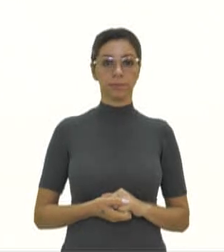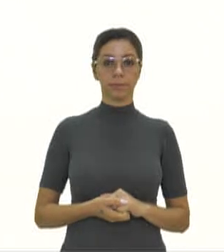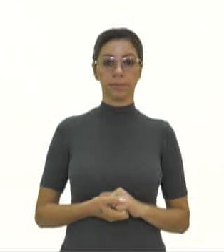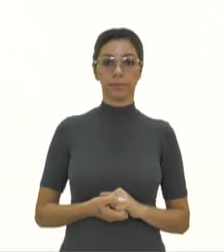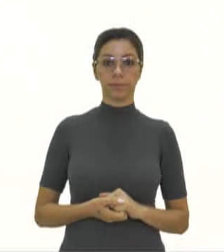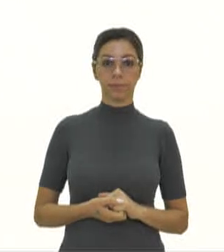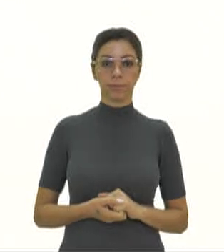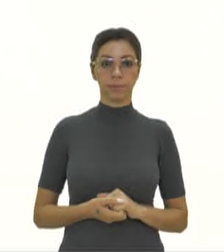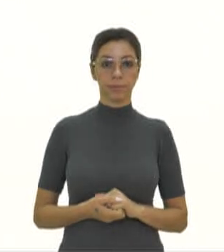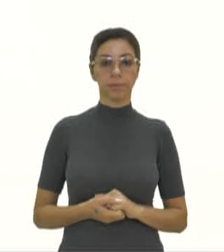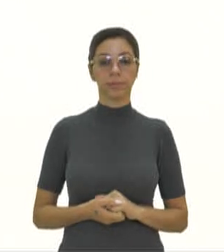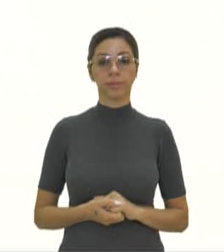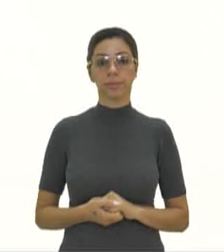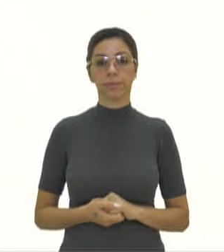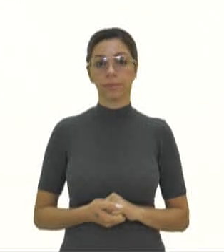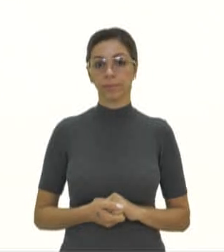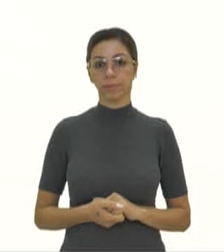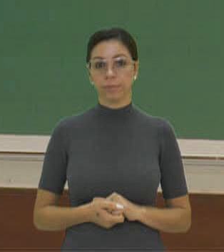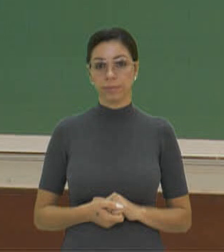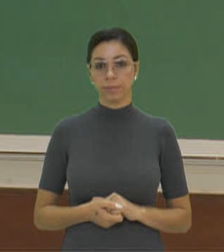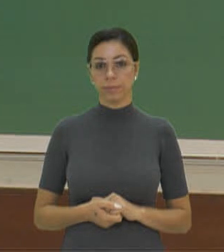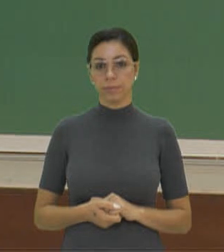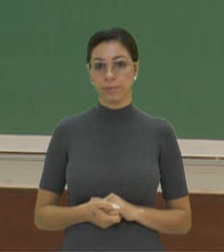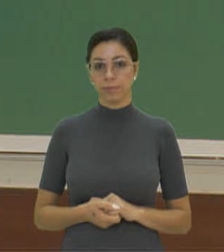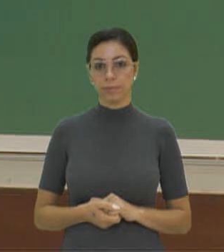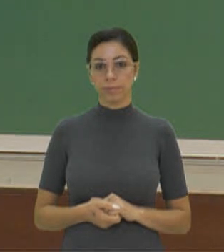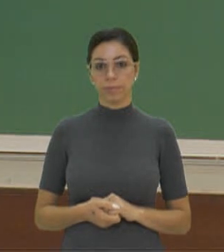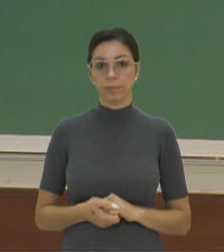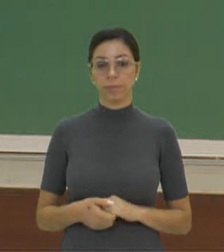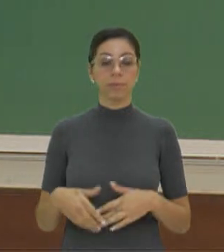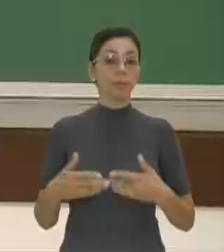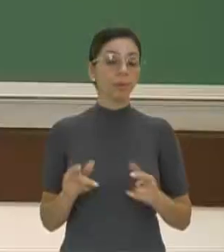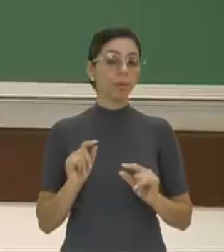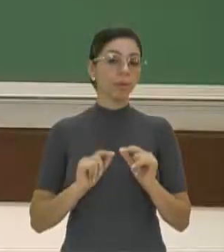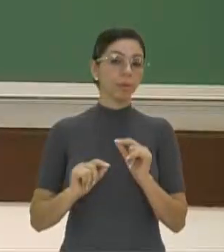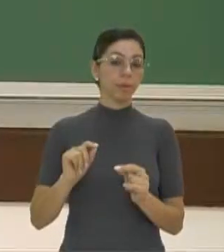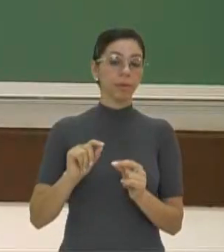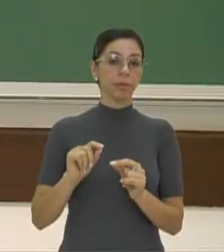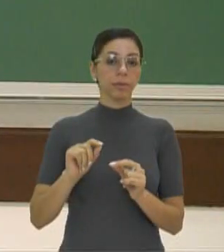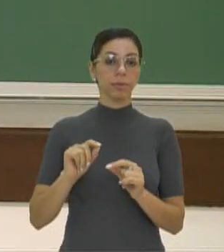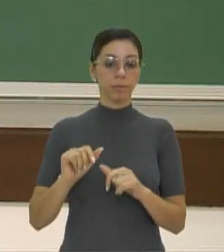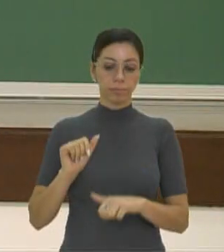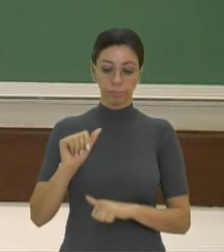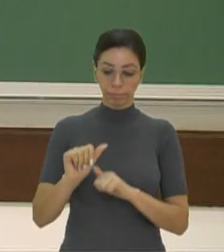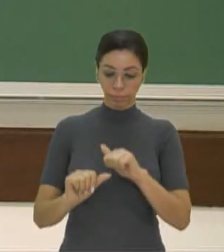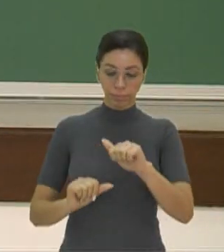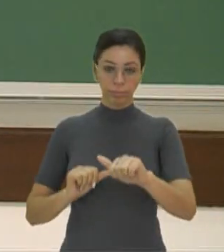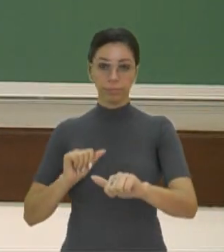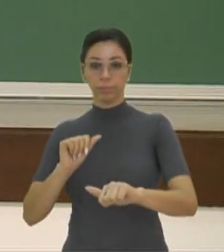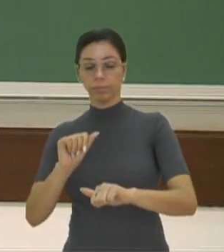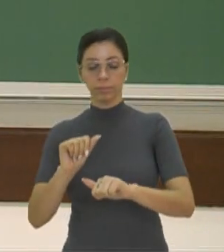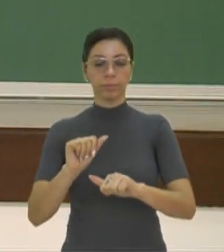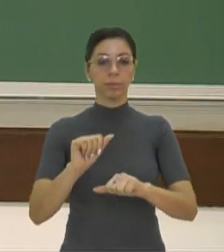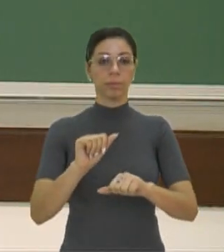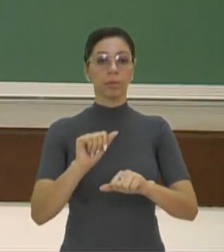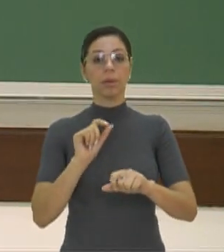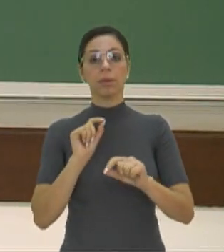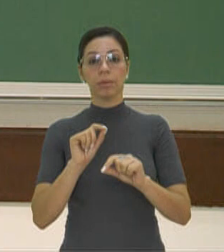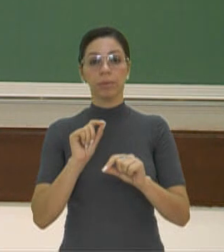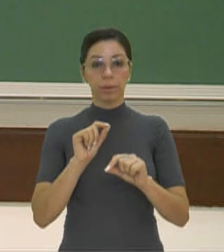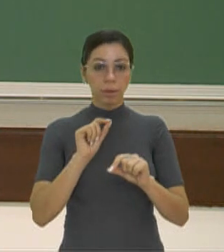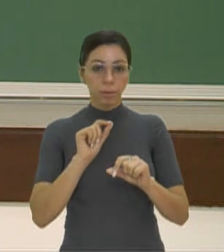verb or after the object in the sentence. Então, quando a gente vai transformar um adjetivo em um